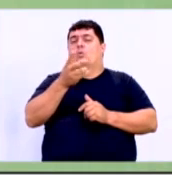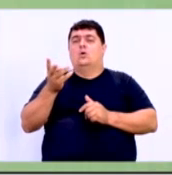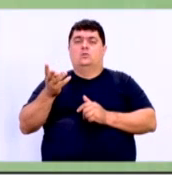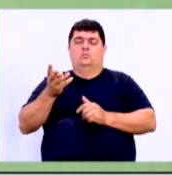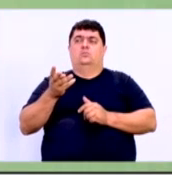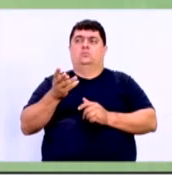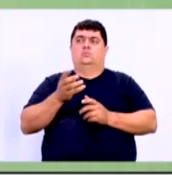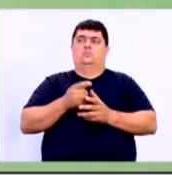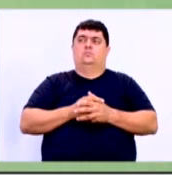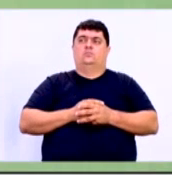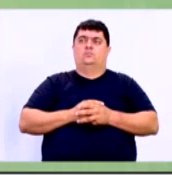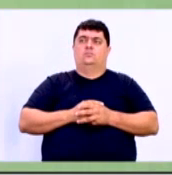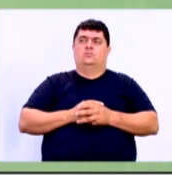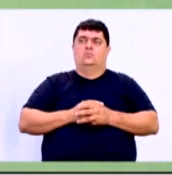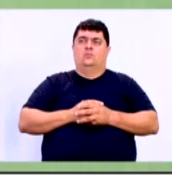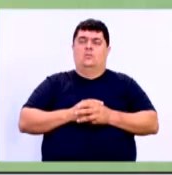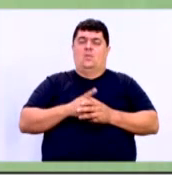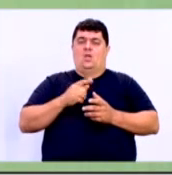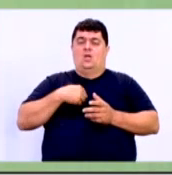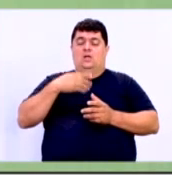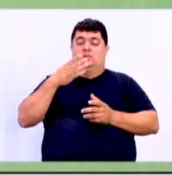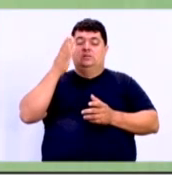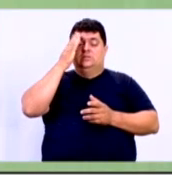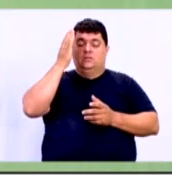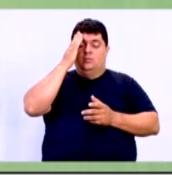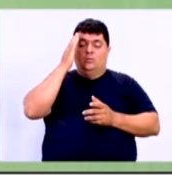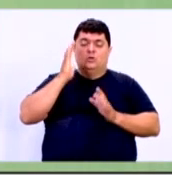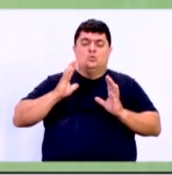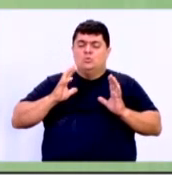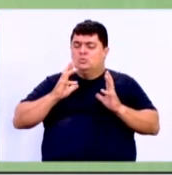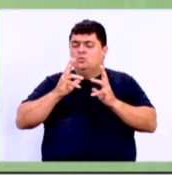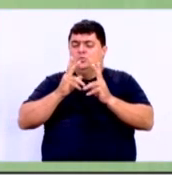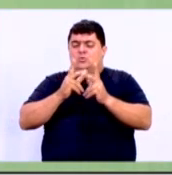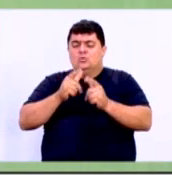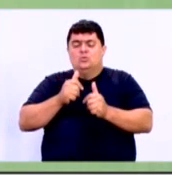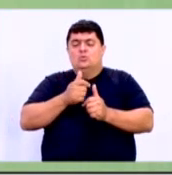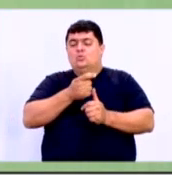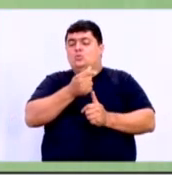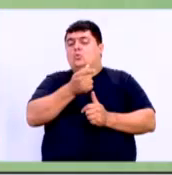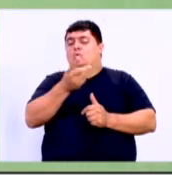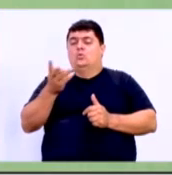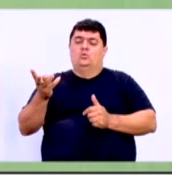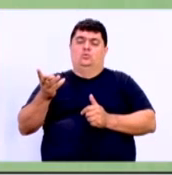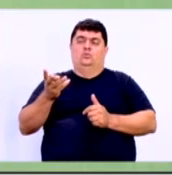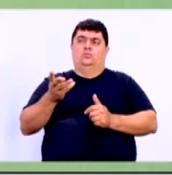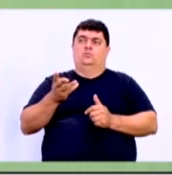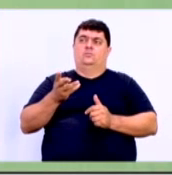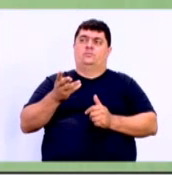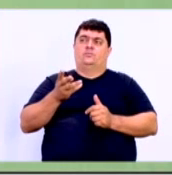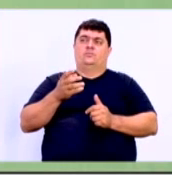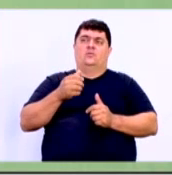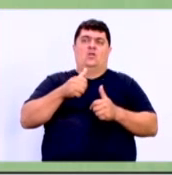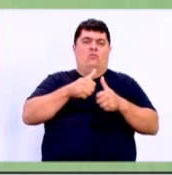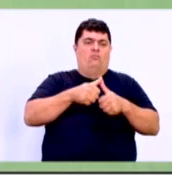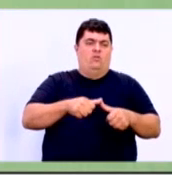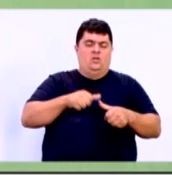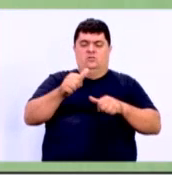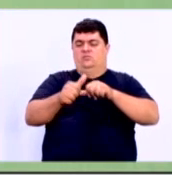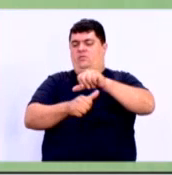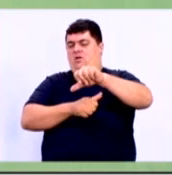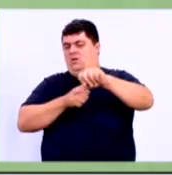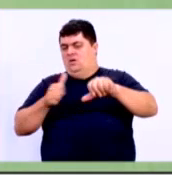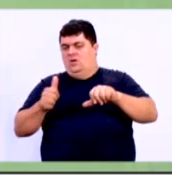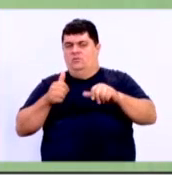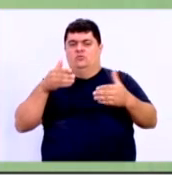interessante. Consiste na apropriação de todos os custos, sejam eles fixos ou